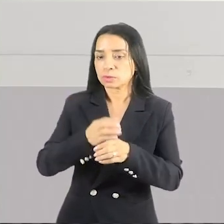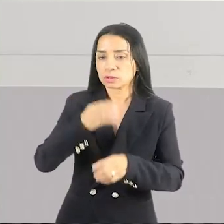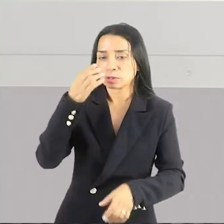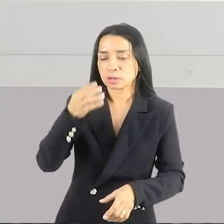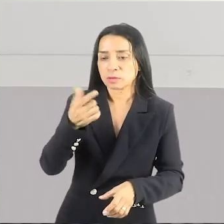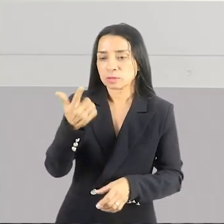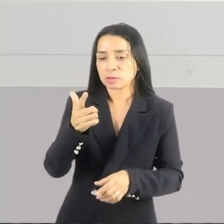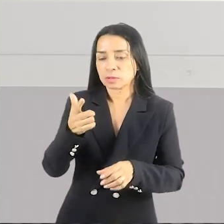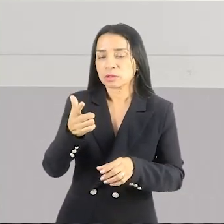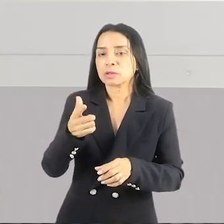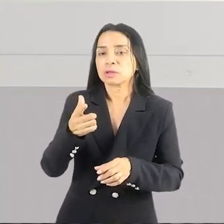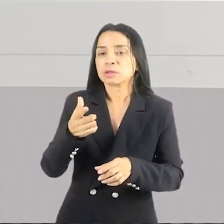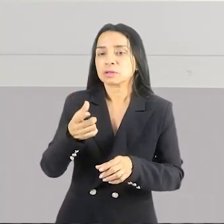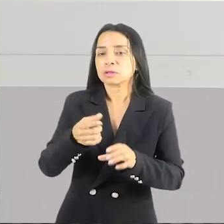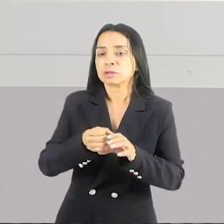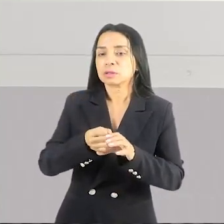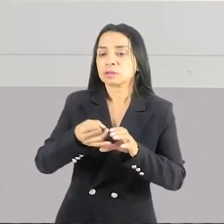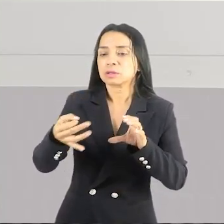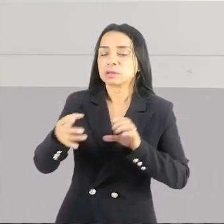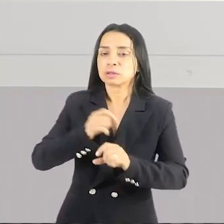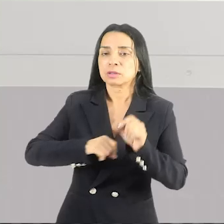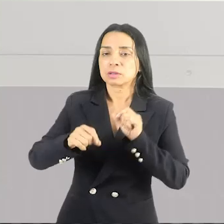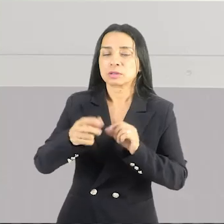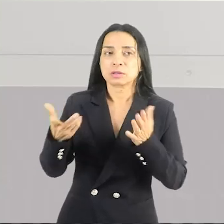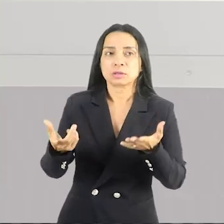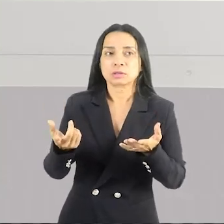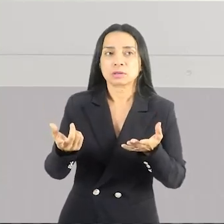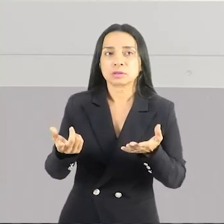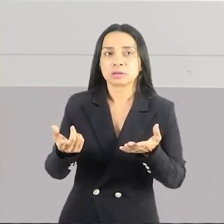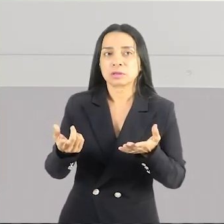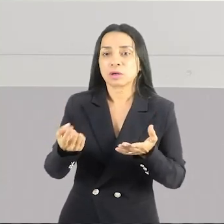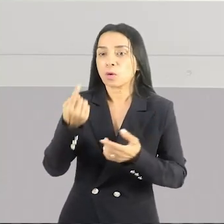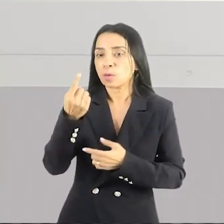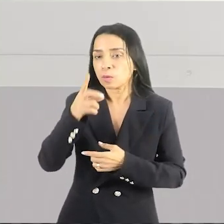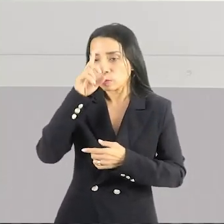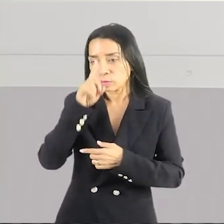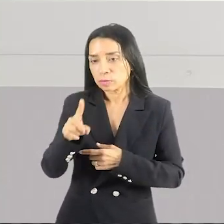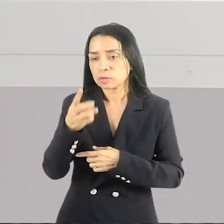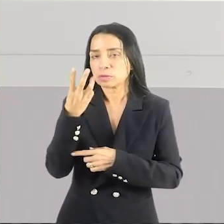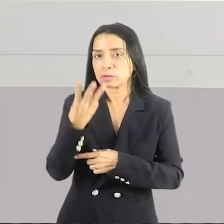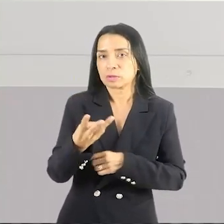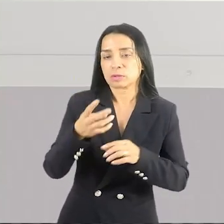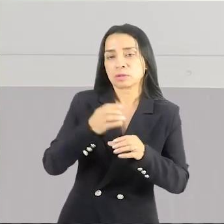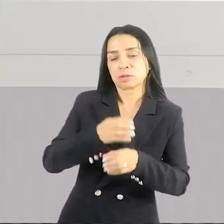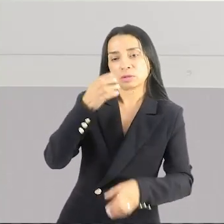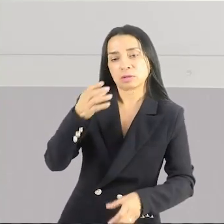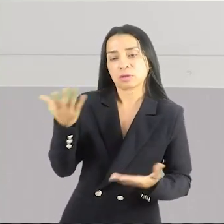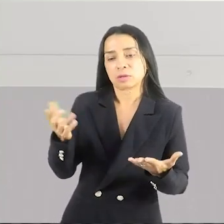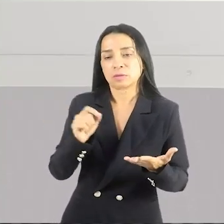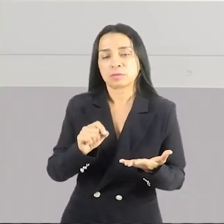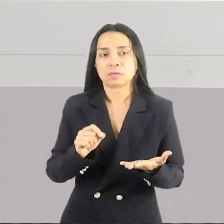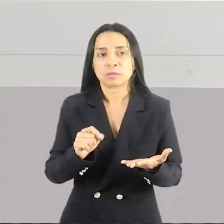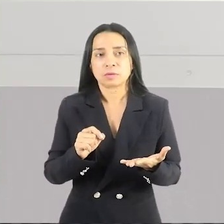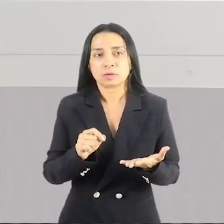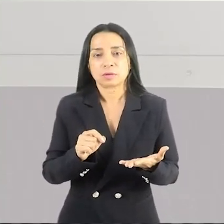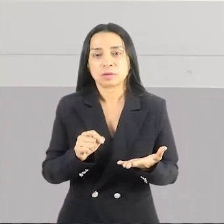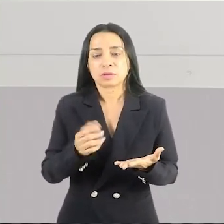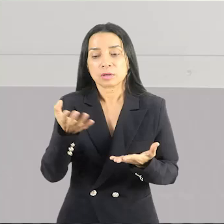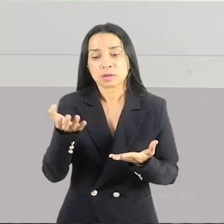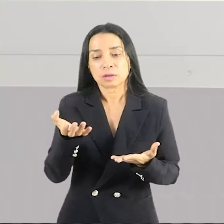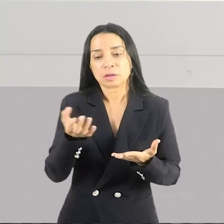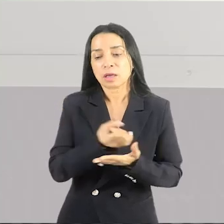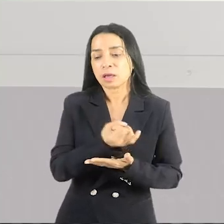garrafas fora da especificação. Em um dia, foram 3 garrafas fora da especificação. Ele quer a quantidade